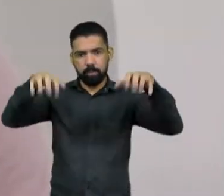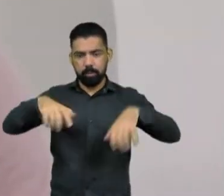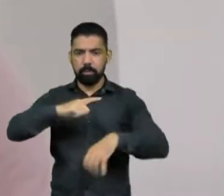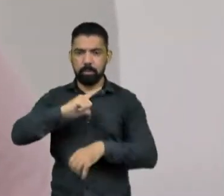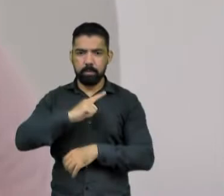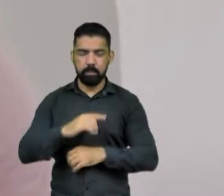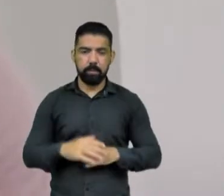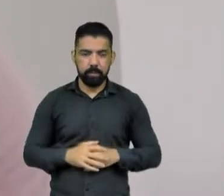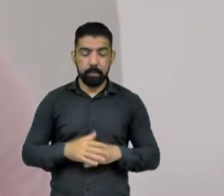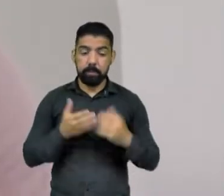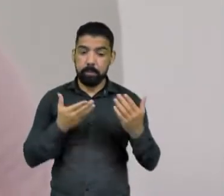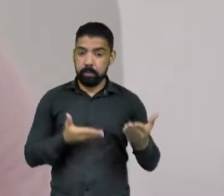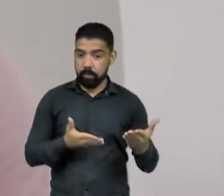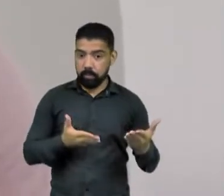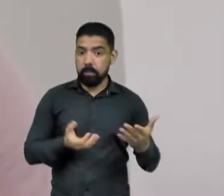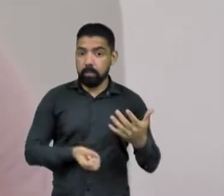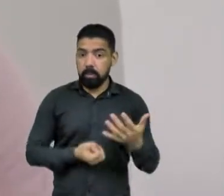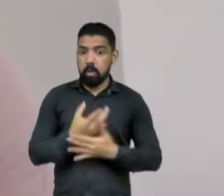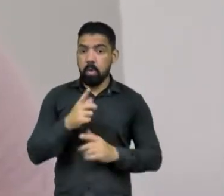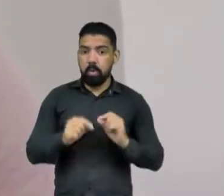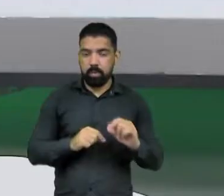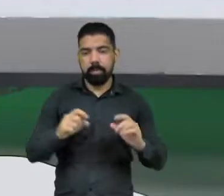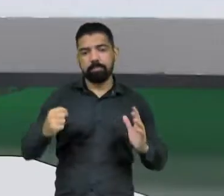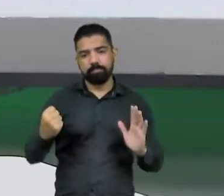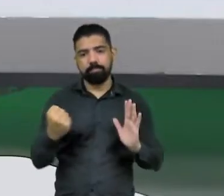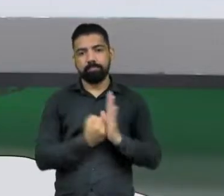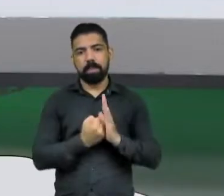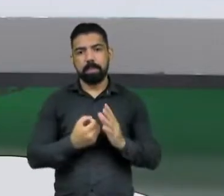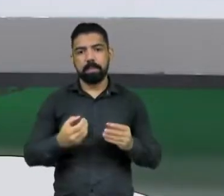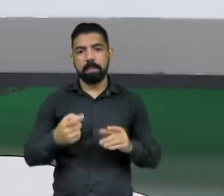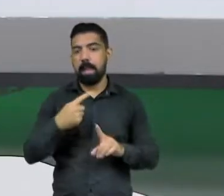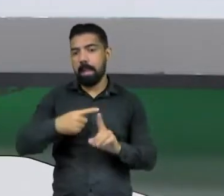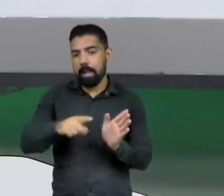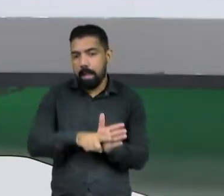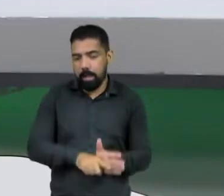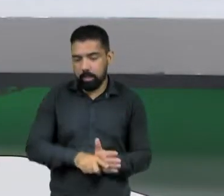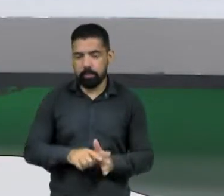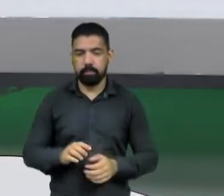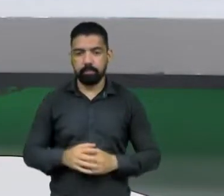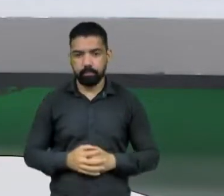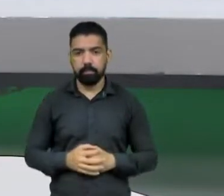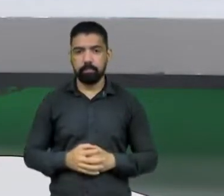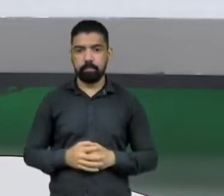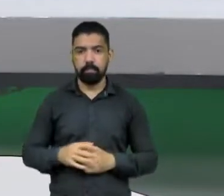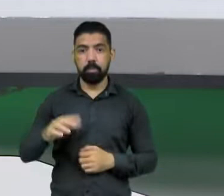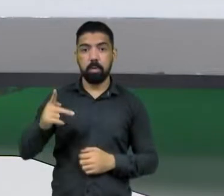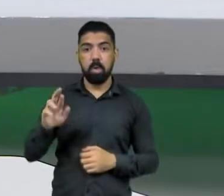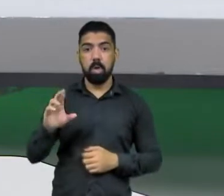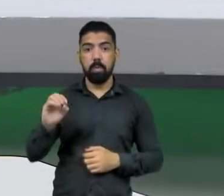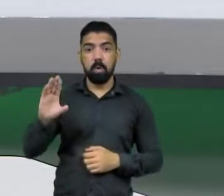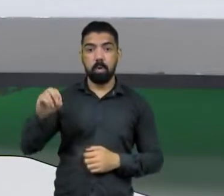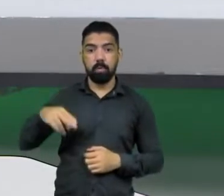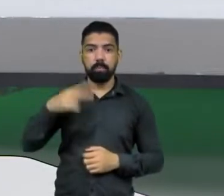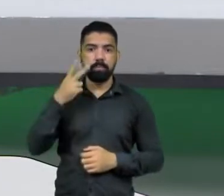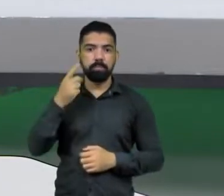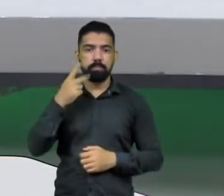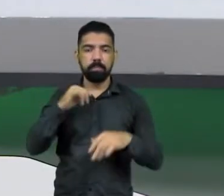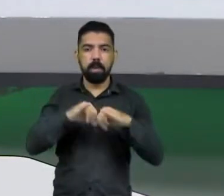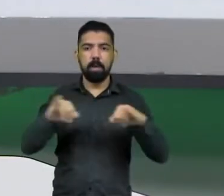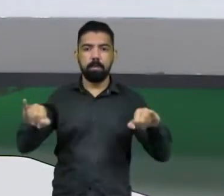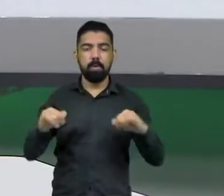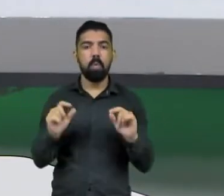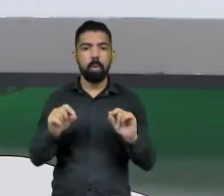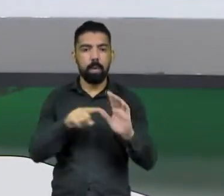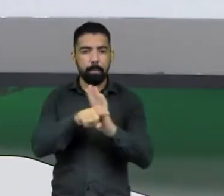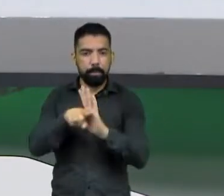isso aí acaba gerando um certo impacto negativo para a economia. E o Procon Fortaleza divulgou uma pesquisa de preço dos ovos de